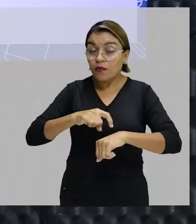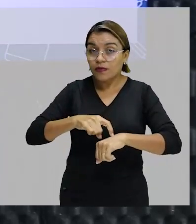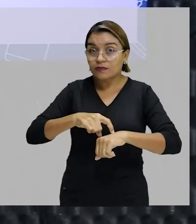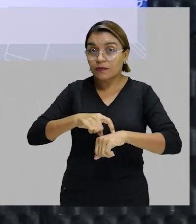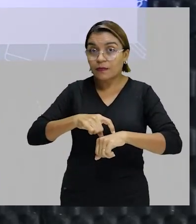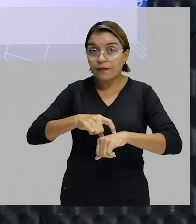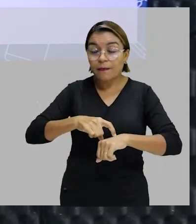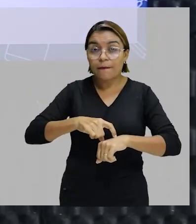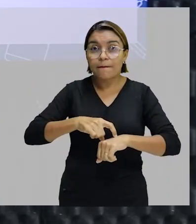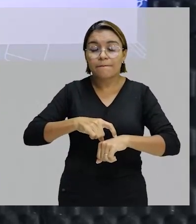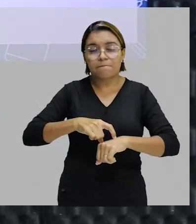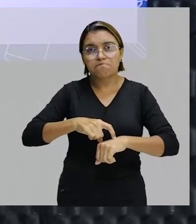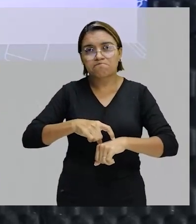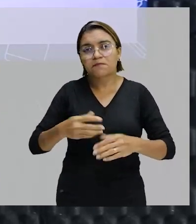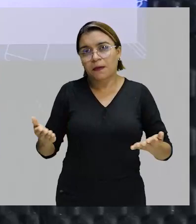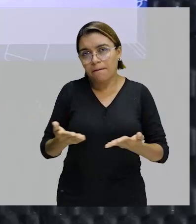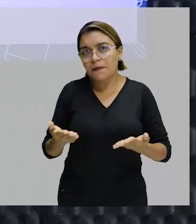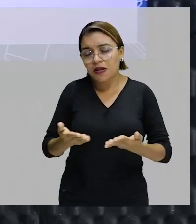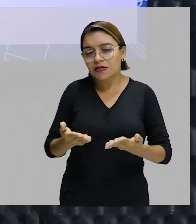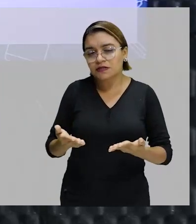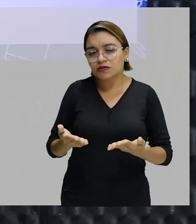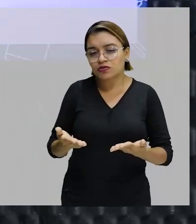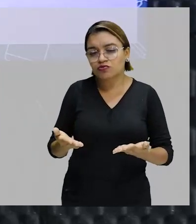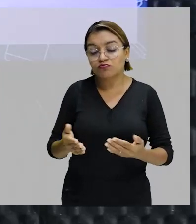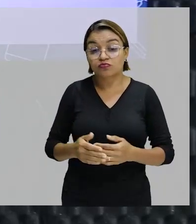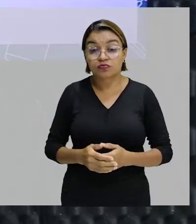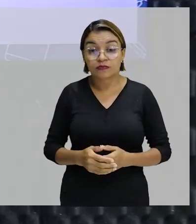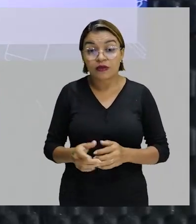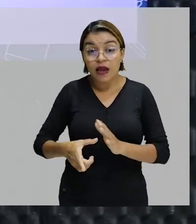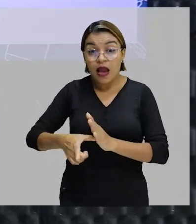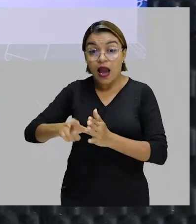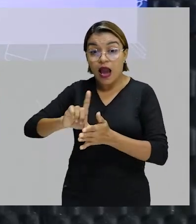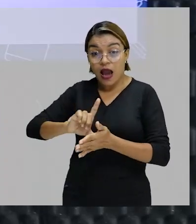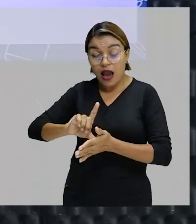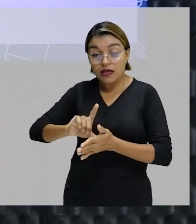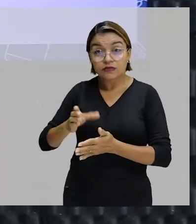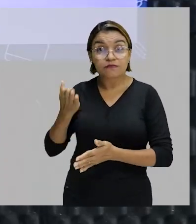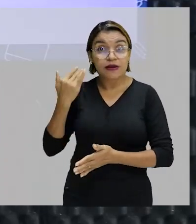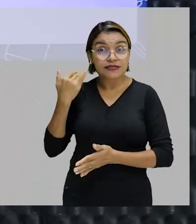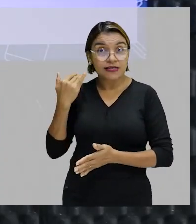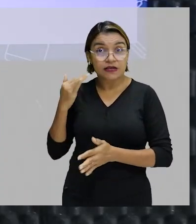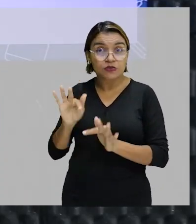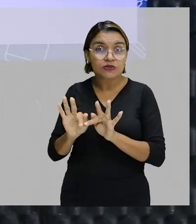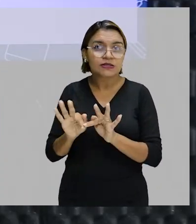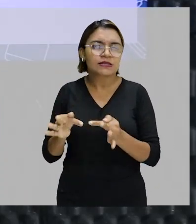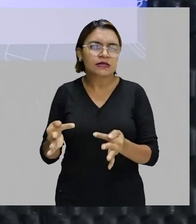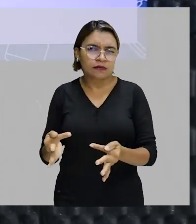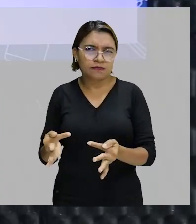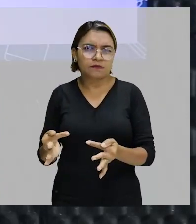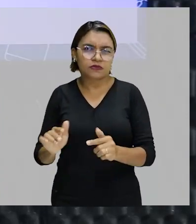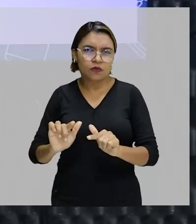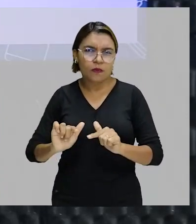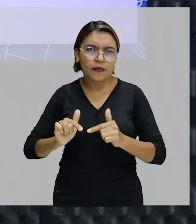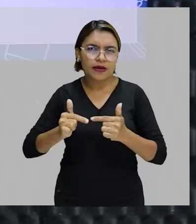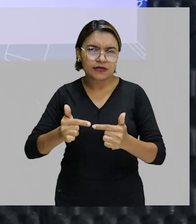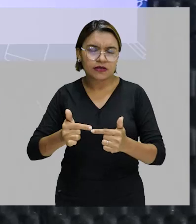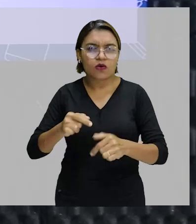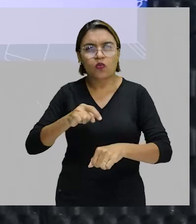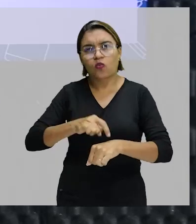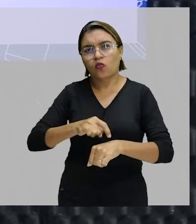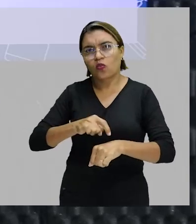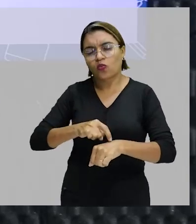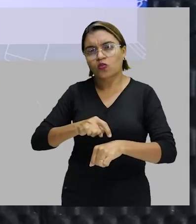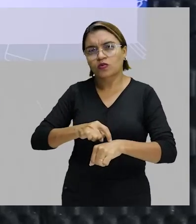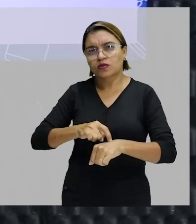momento atual. Antes desse momento presente, nós temos o passado simples, que é uma ação que acontece em um tempo